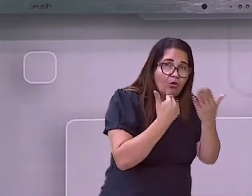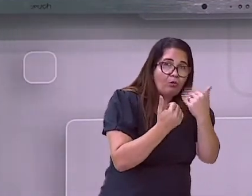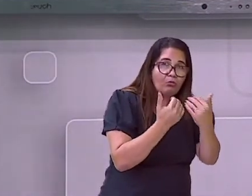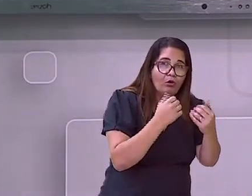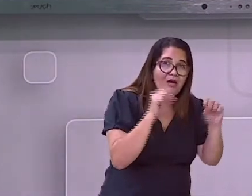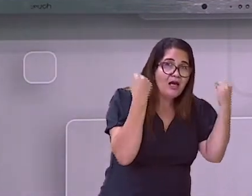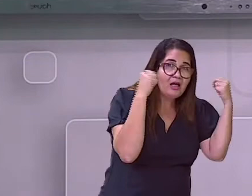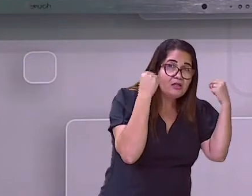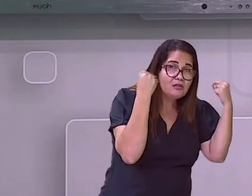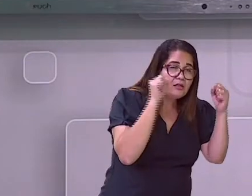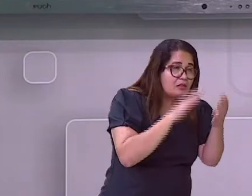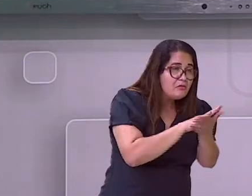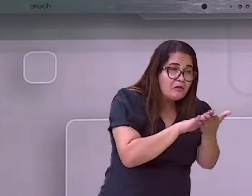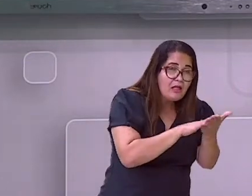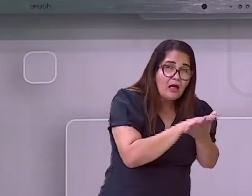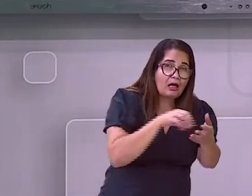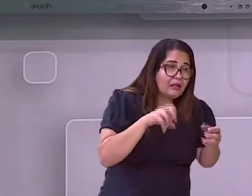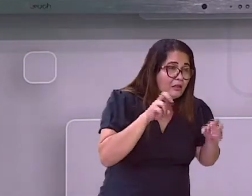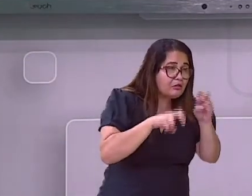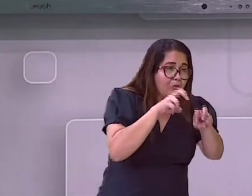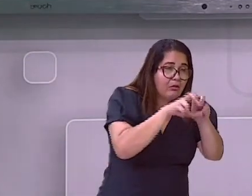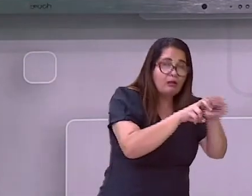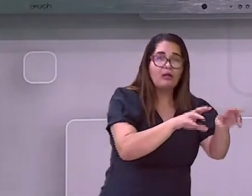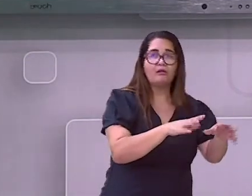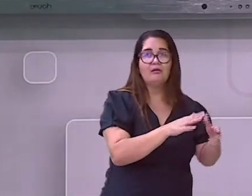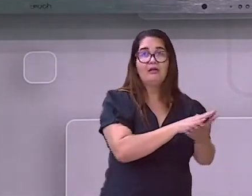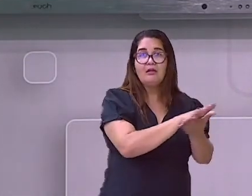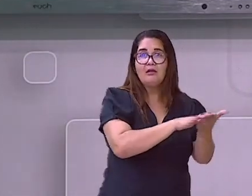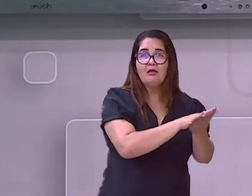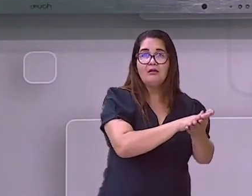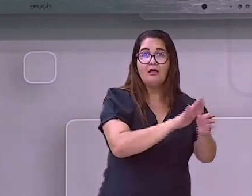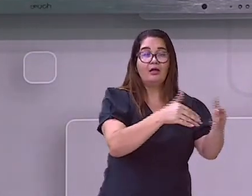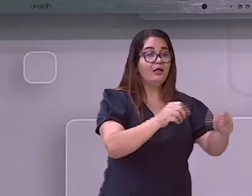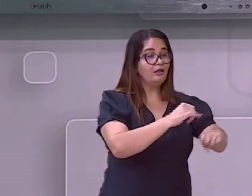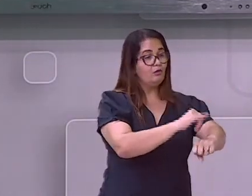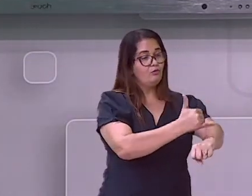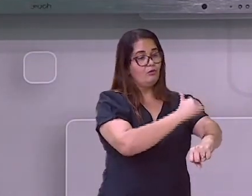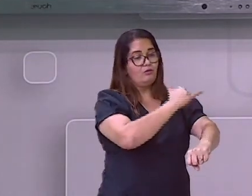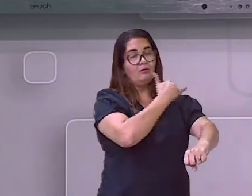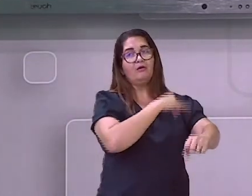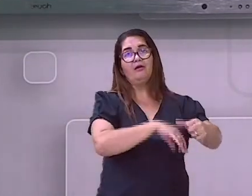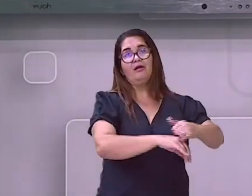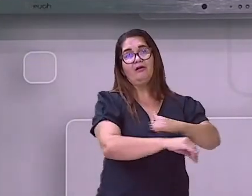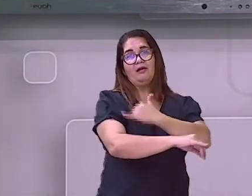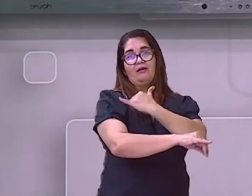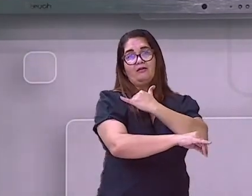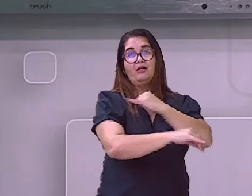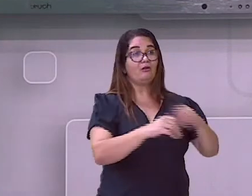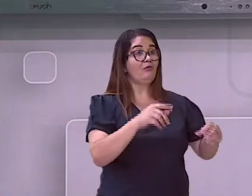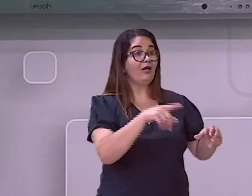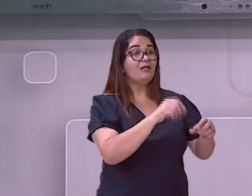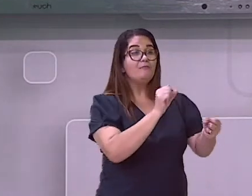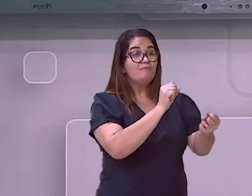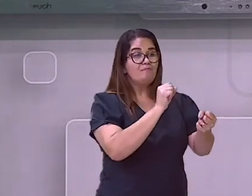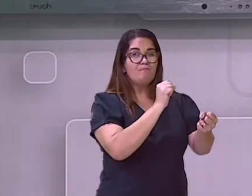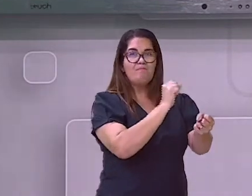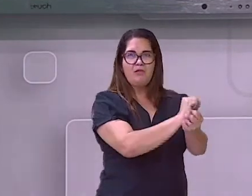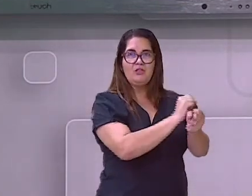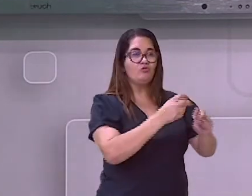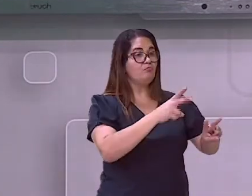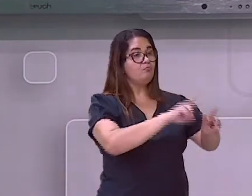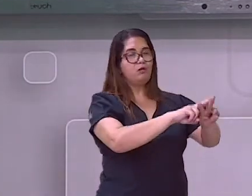Nossa, por que ela é mais cara? Porque aquele gado ali foi criado confinado. Então aquela carne